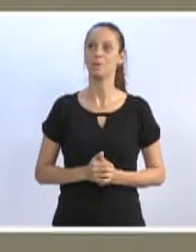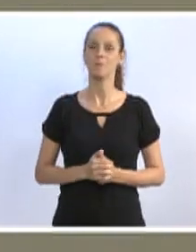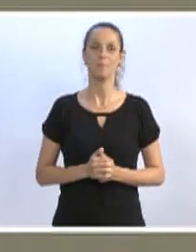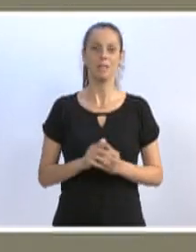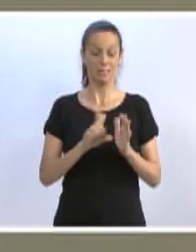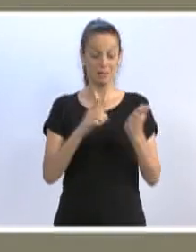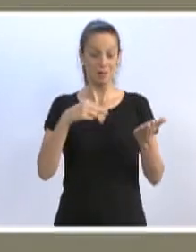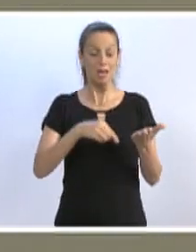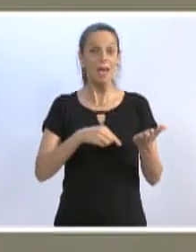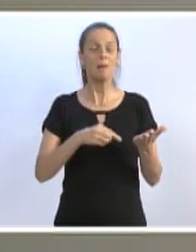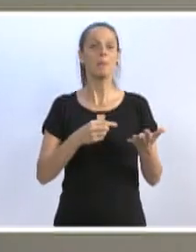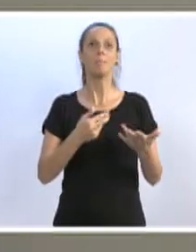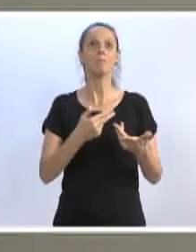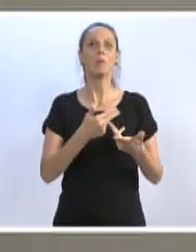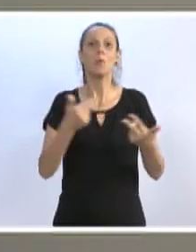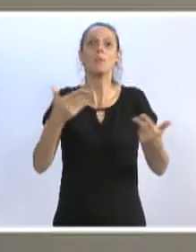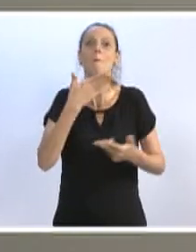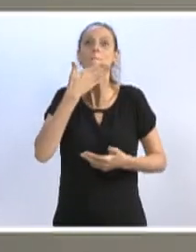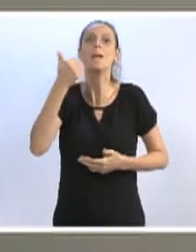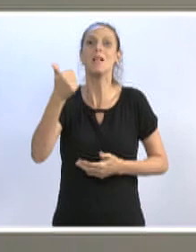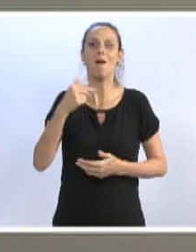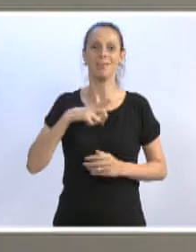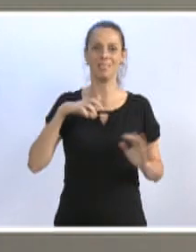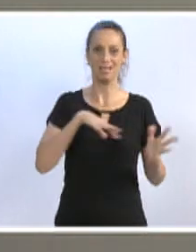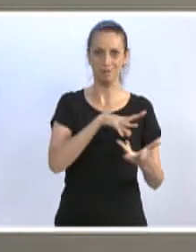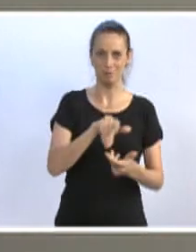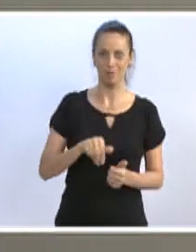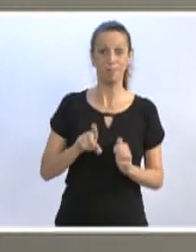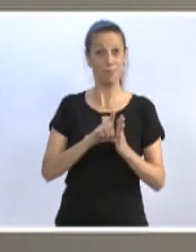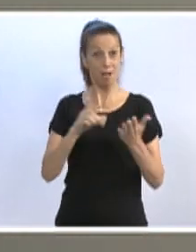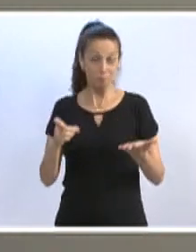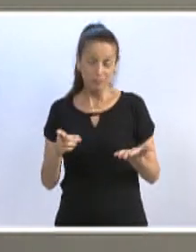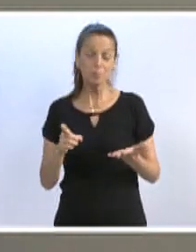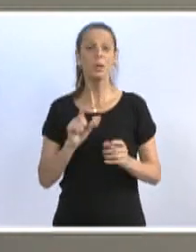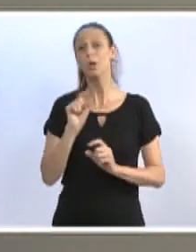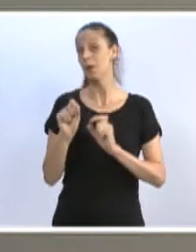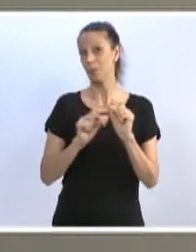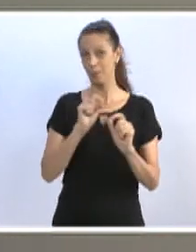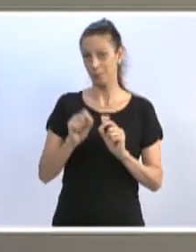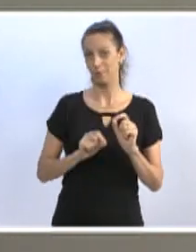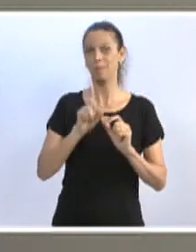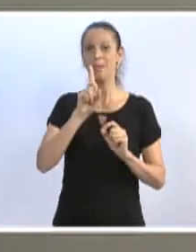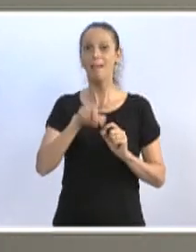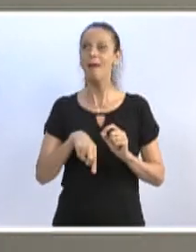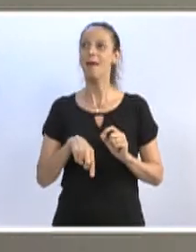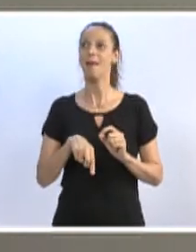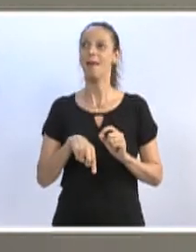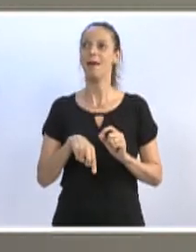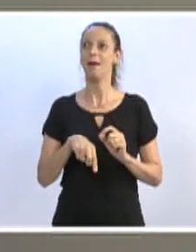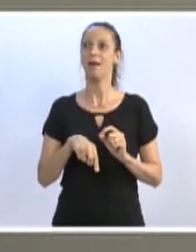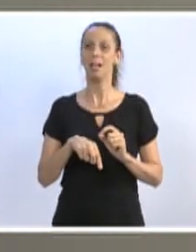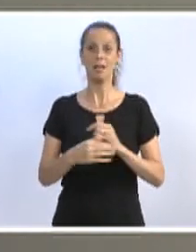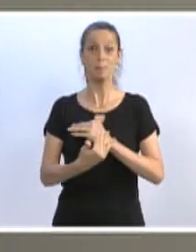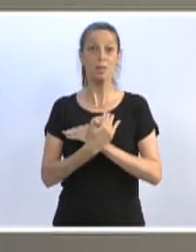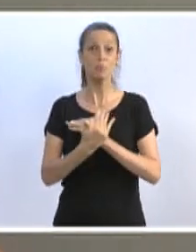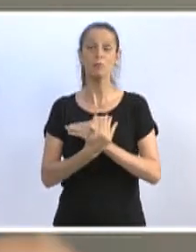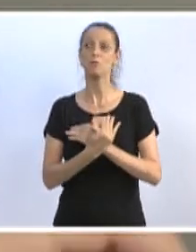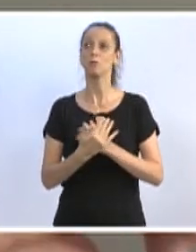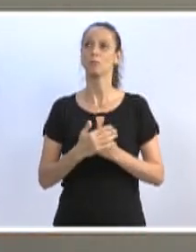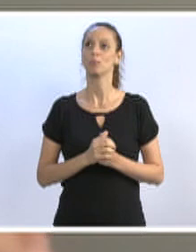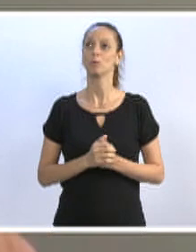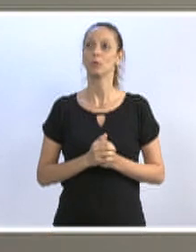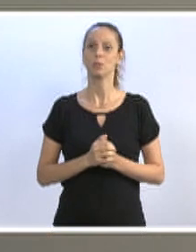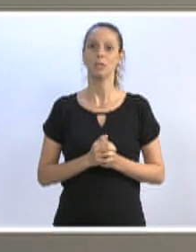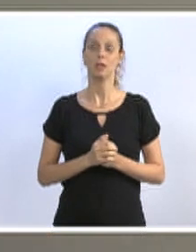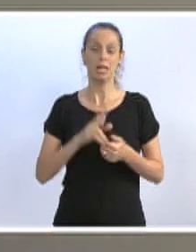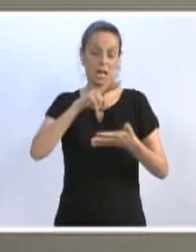coisas do mundo. A Bíblia, para mim, ela é muito boa para a gente ficar